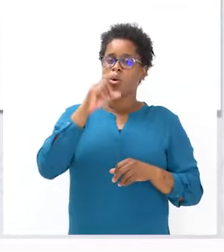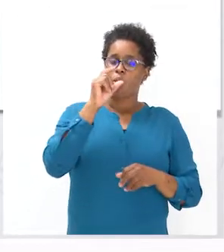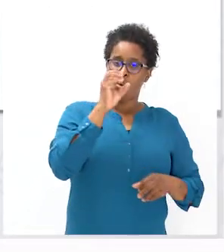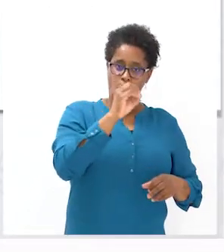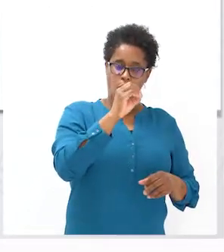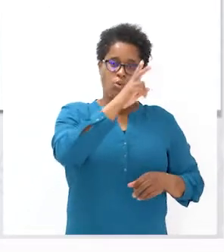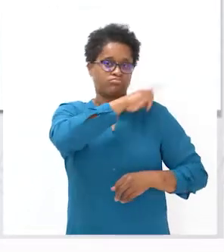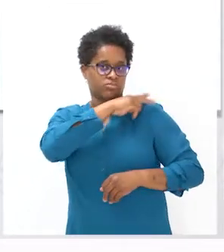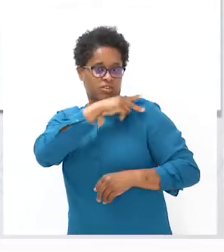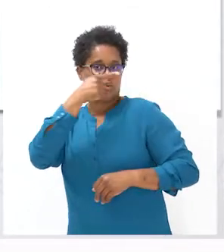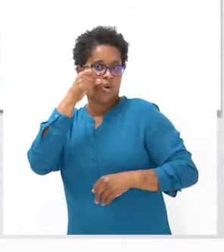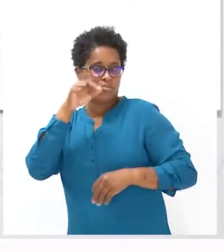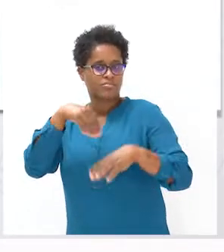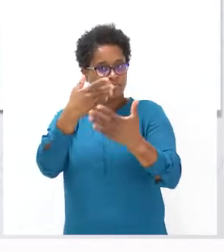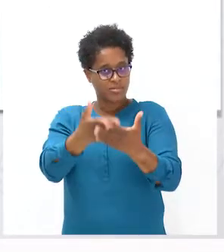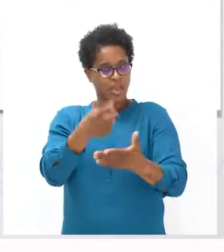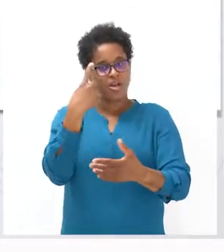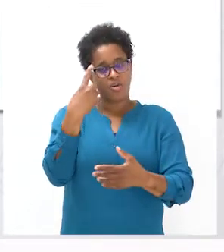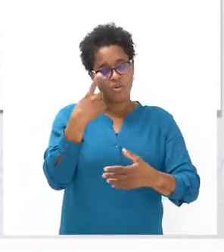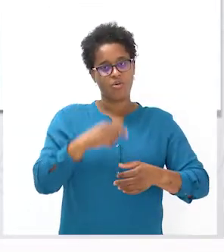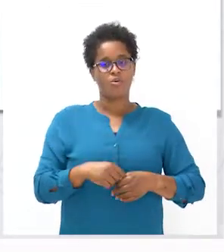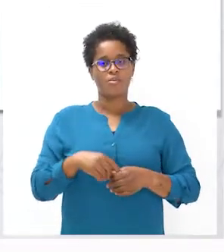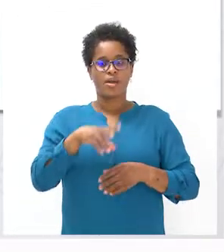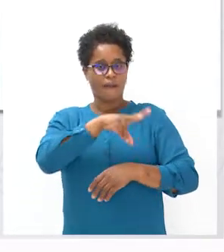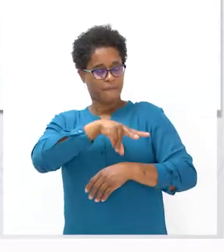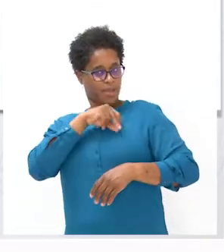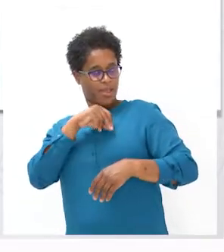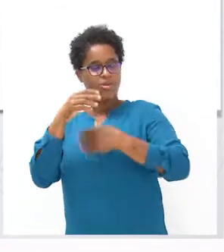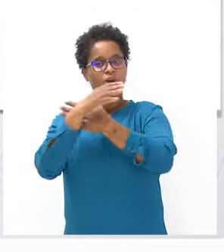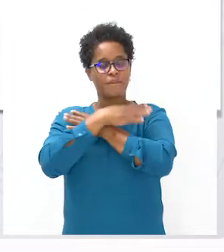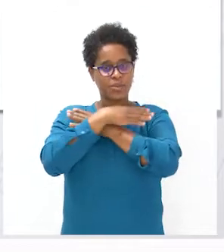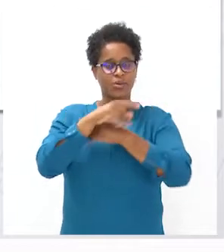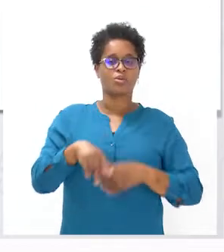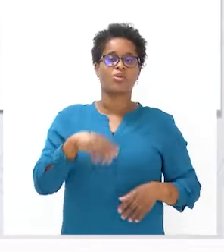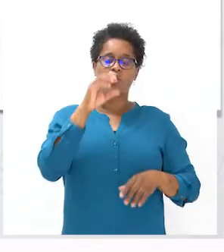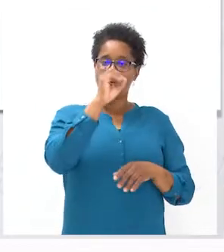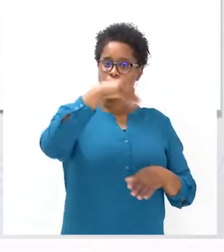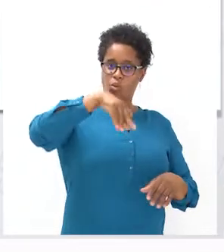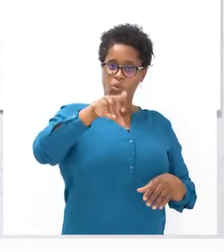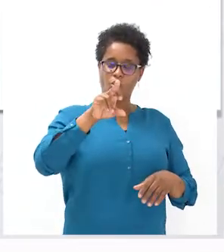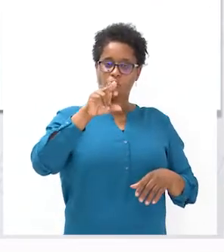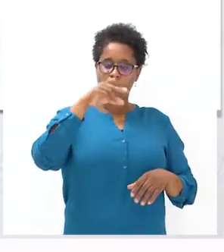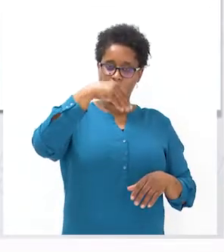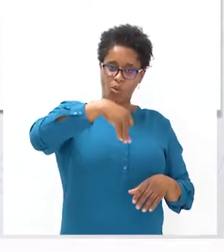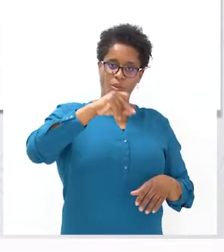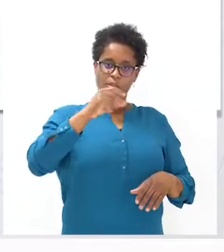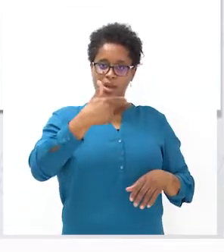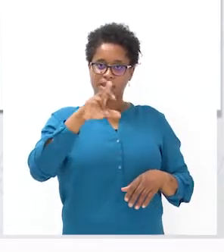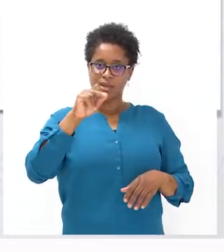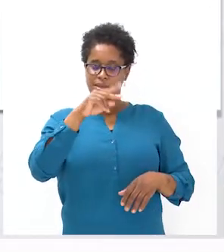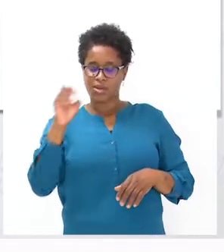do rapaz ofereceu uma prenda ao amigo. O patrão do rapaz